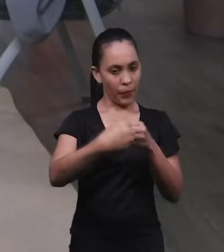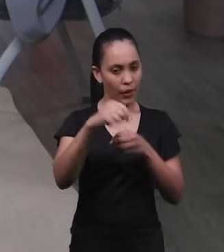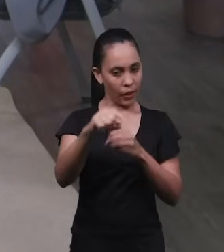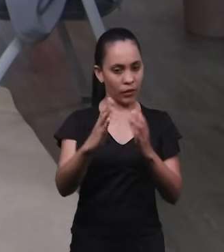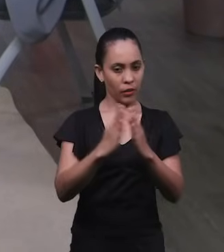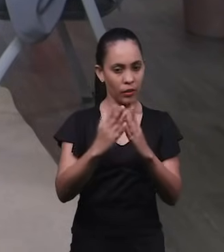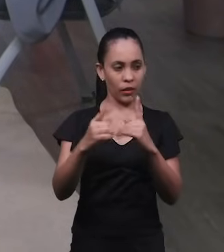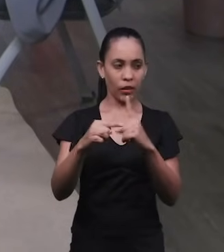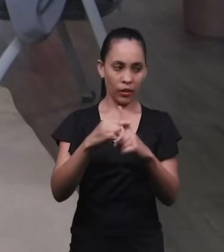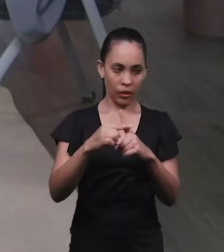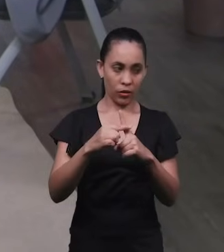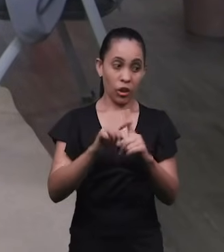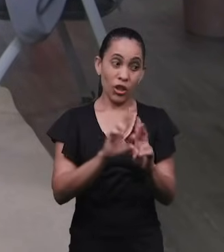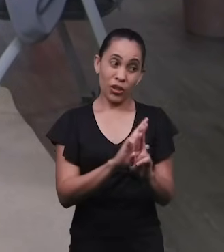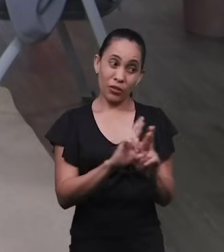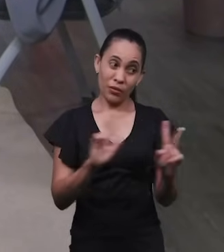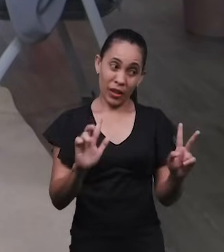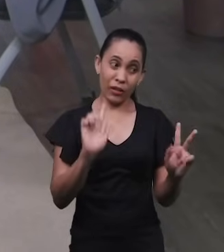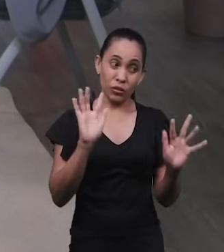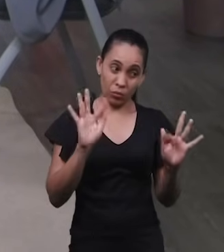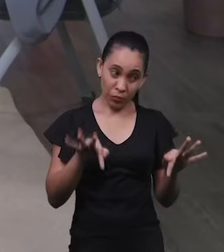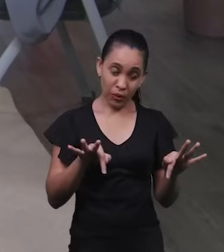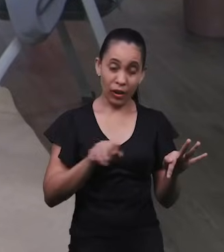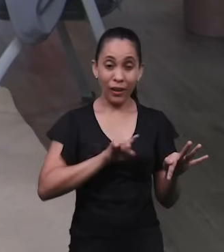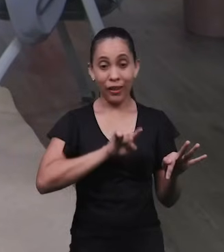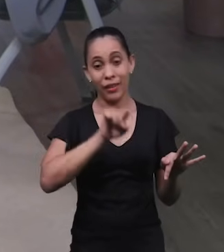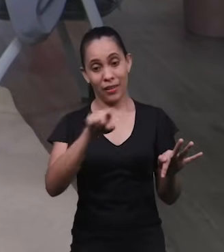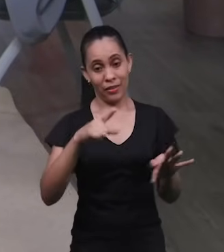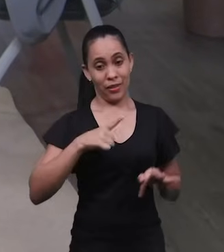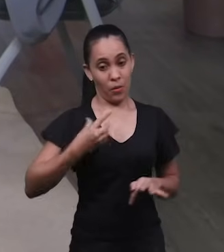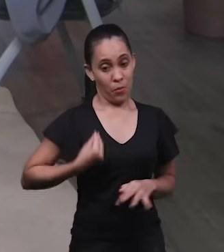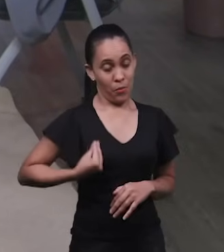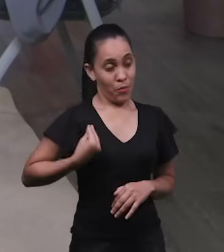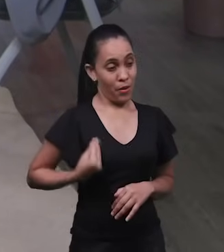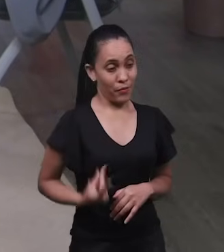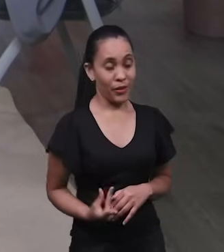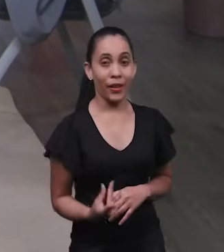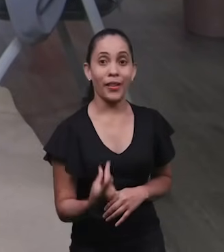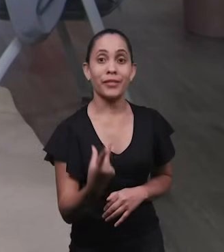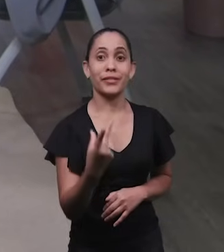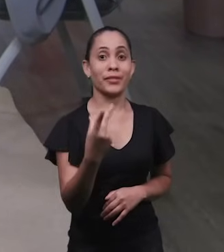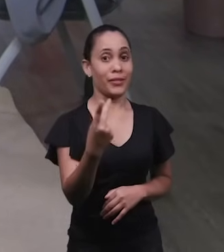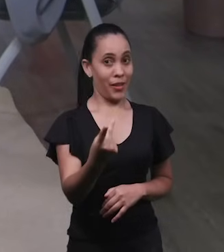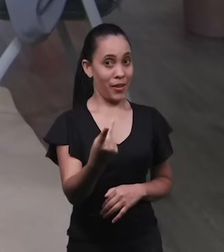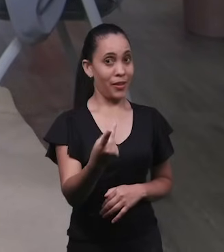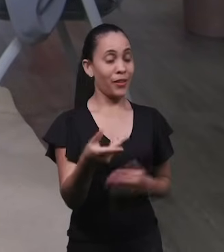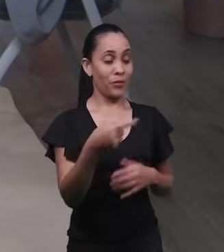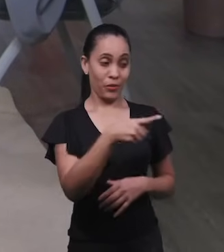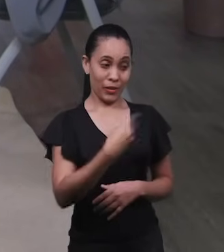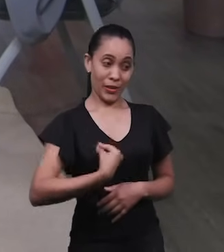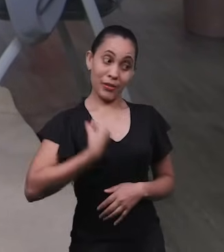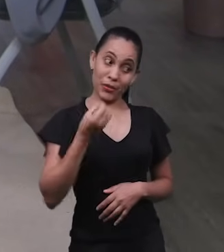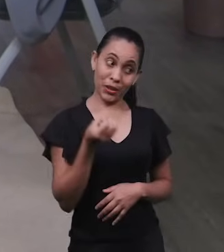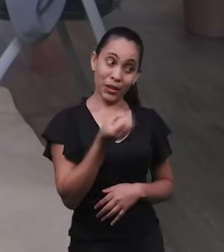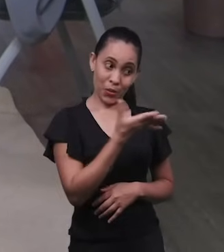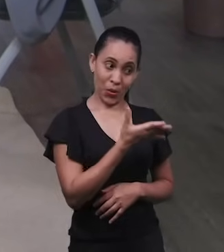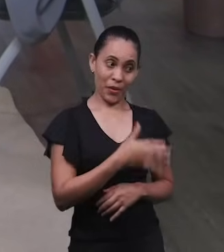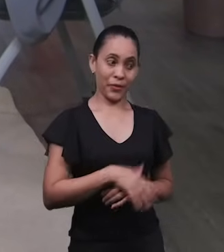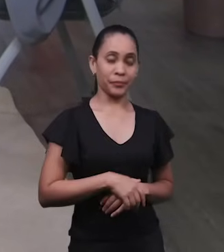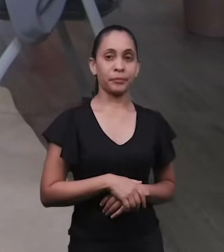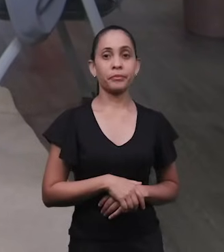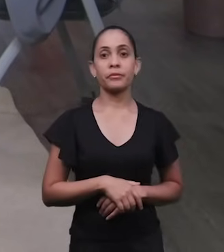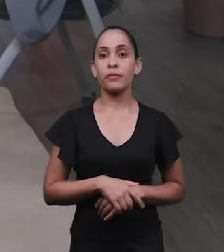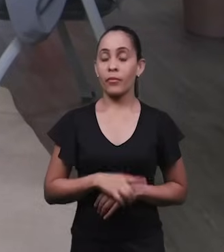próximo, só que ao contrário do fim, a sua vida terá um reinício. Você terá uma nova forma de vida.